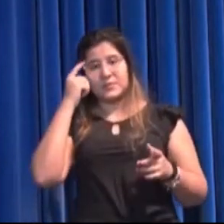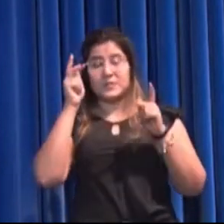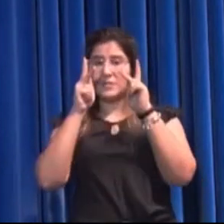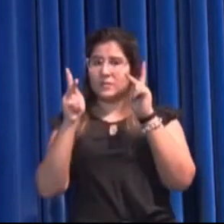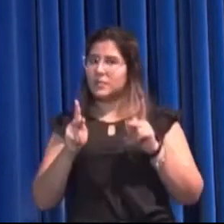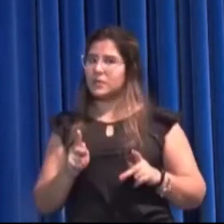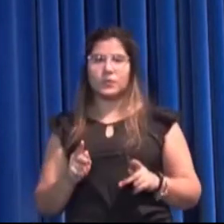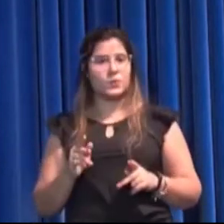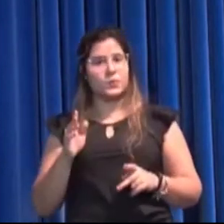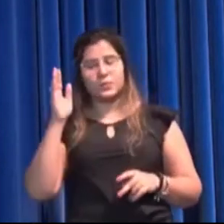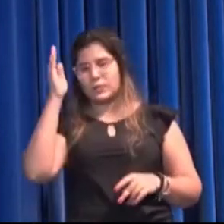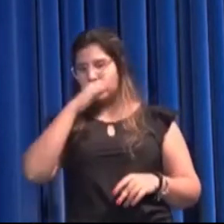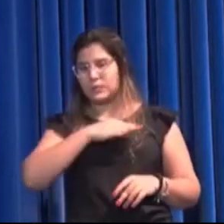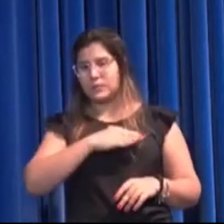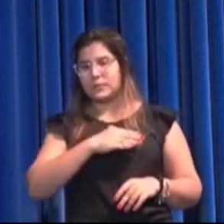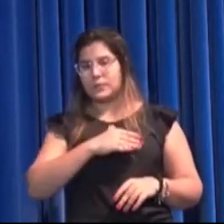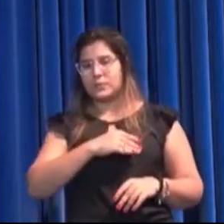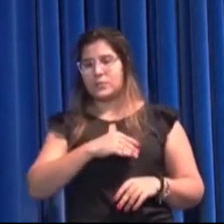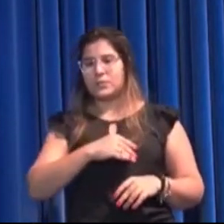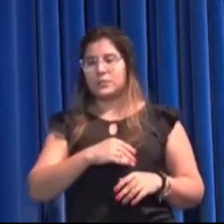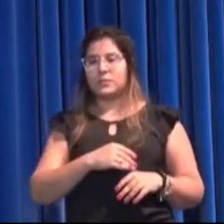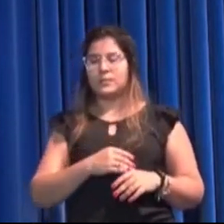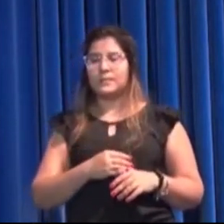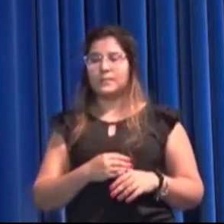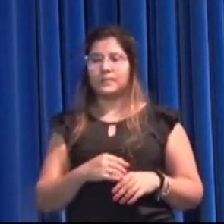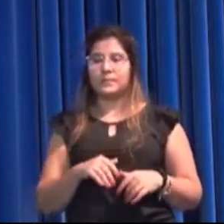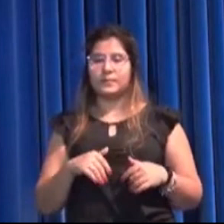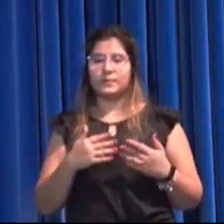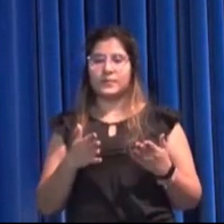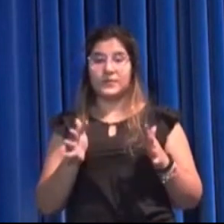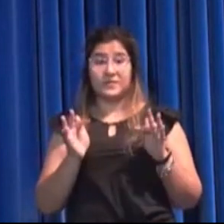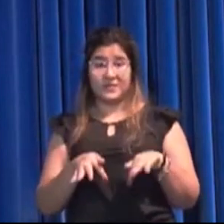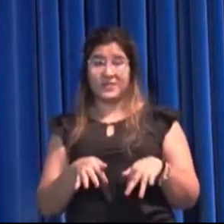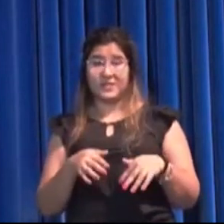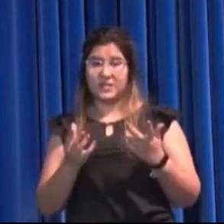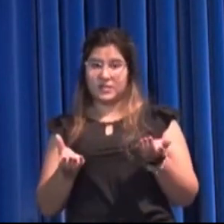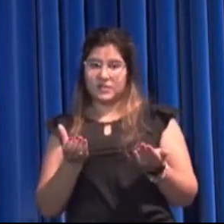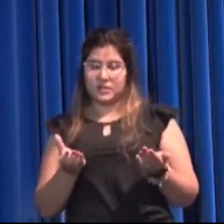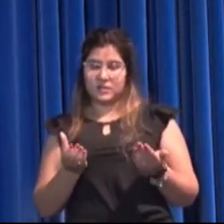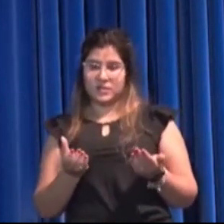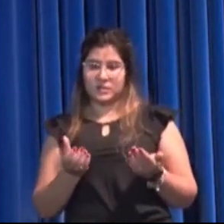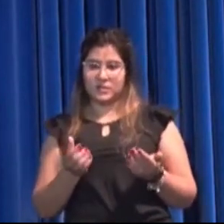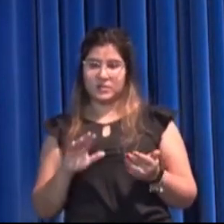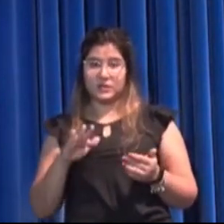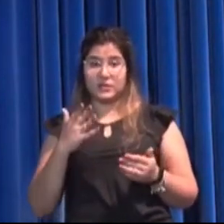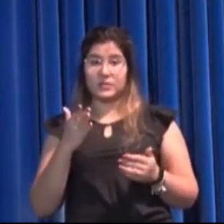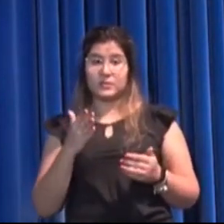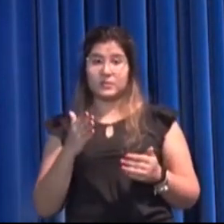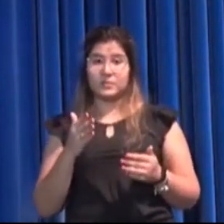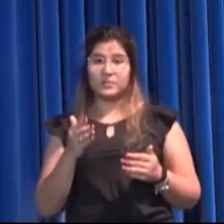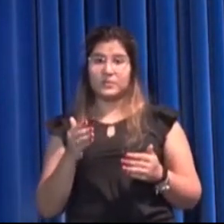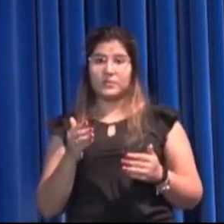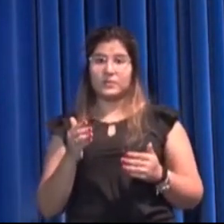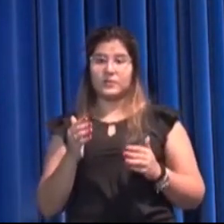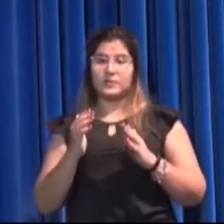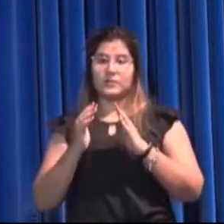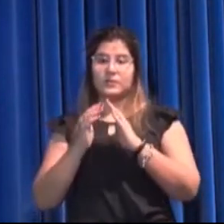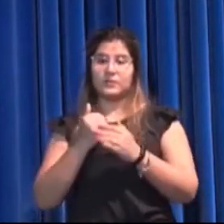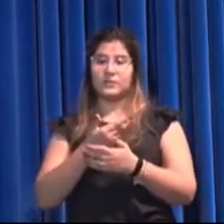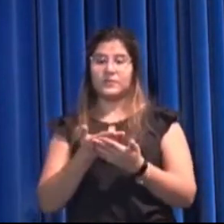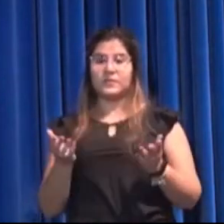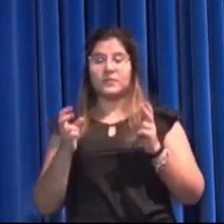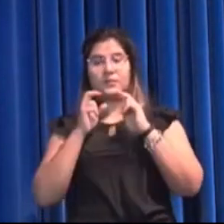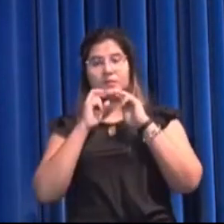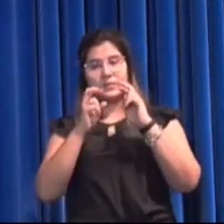de mal, para vos dar o fim que desejais. Então me invocareis, passareis a orar